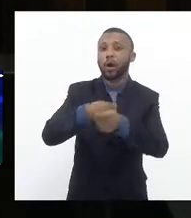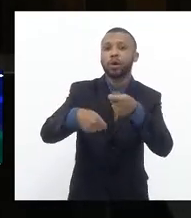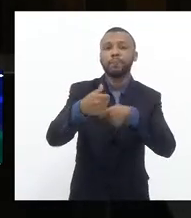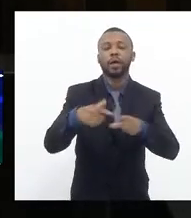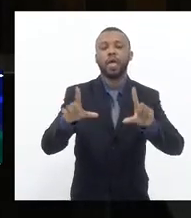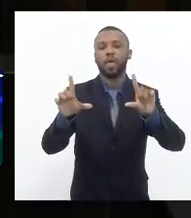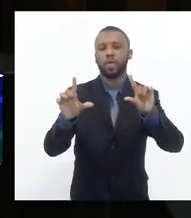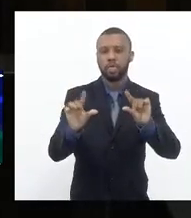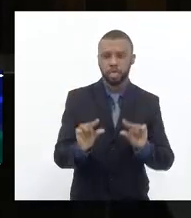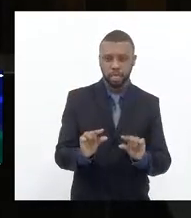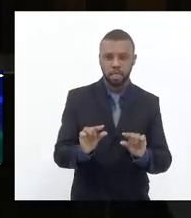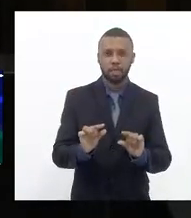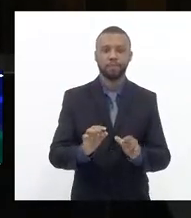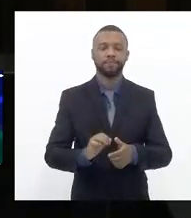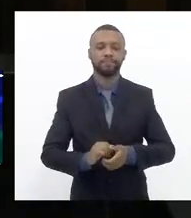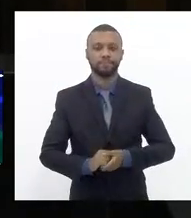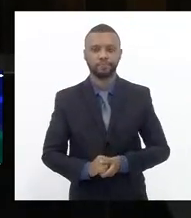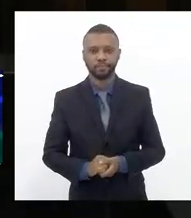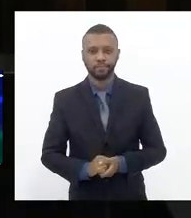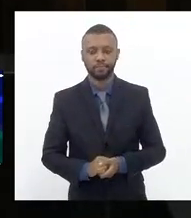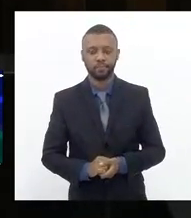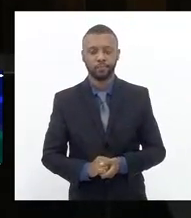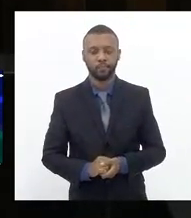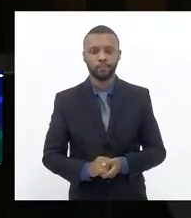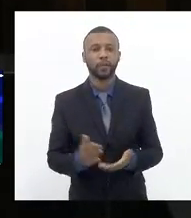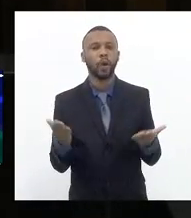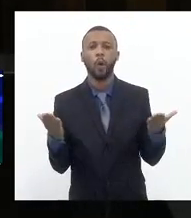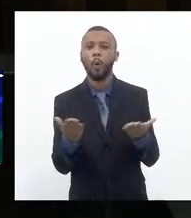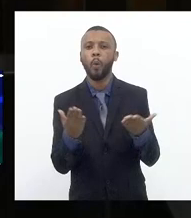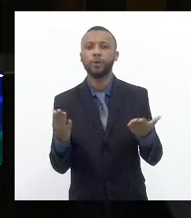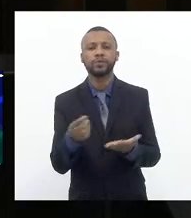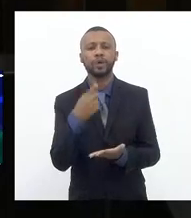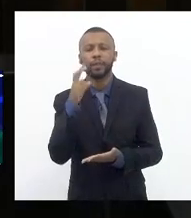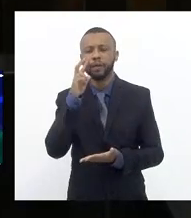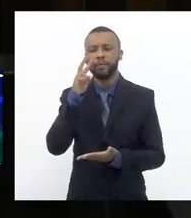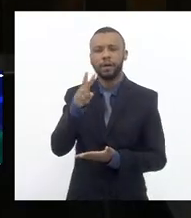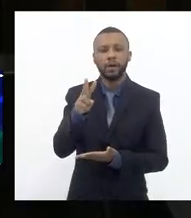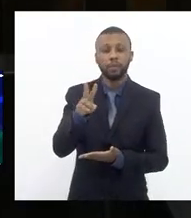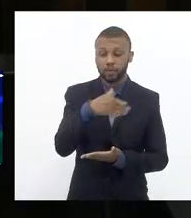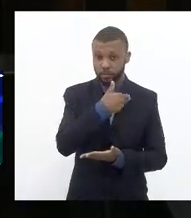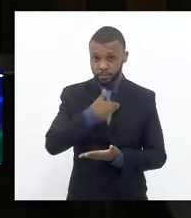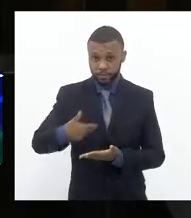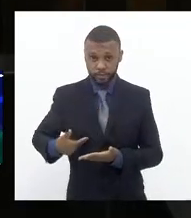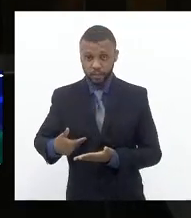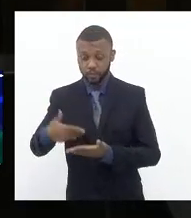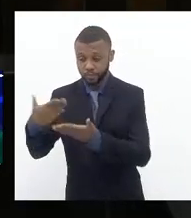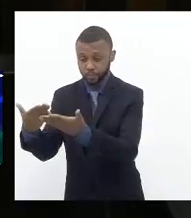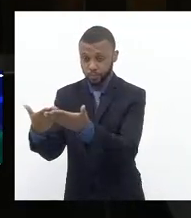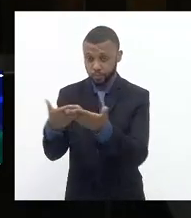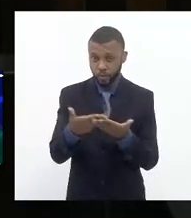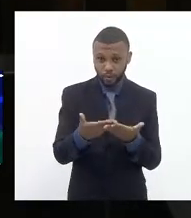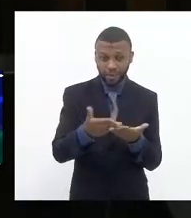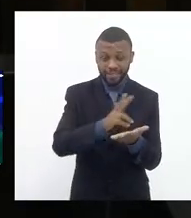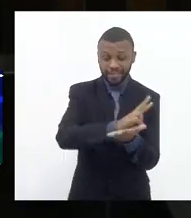O que a gente está vendo aqui hoje é que o governo mandou para cá um conjunto de